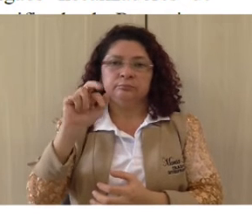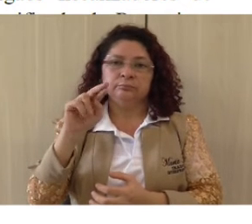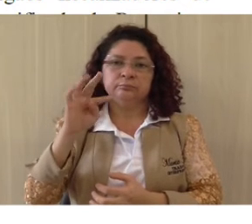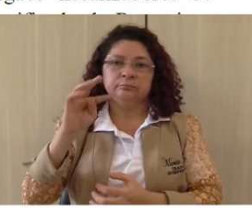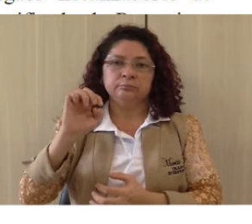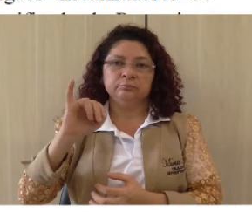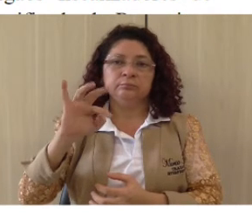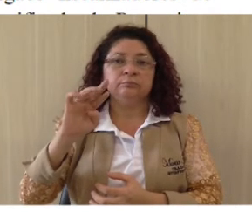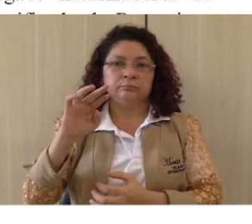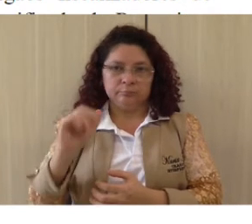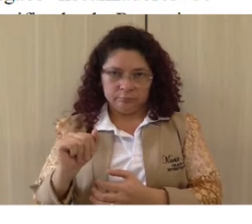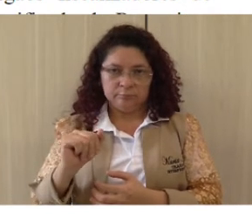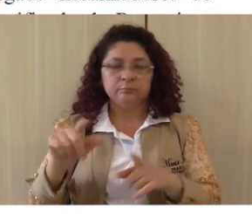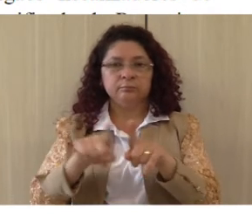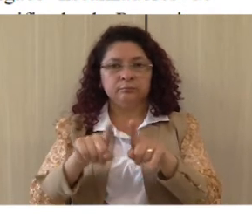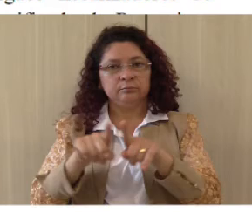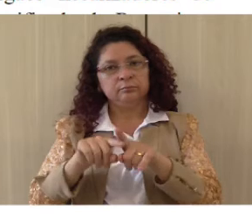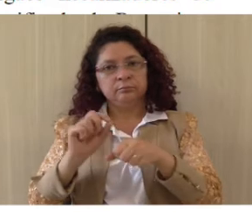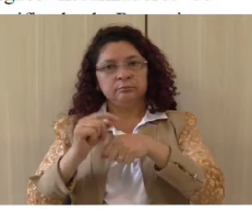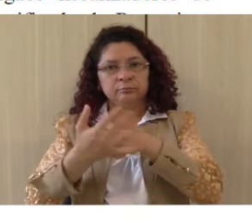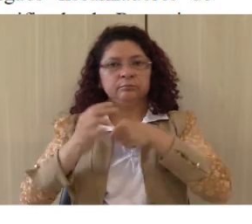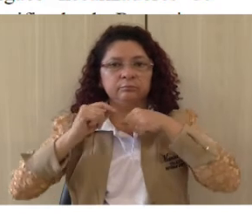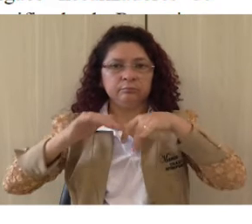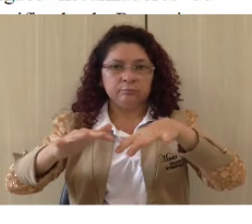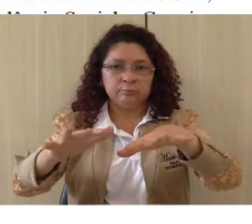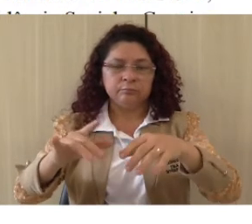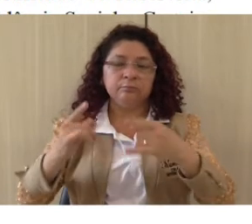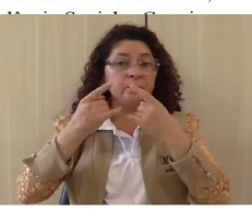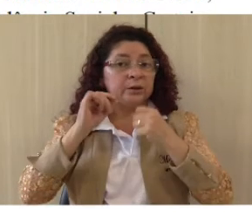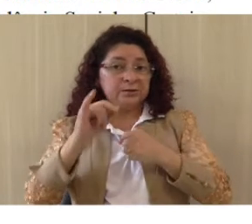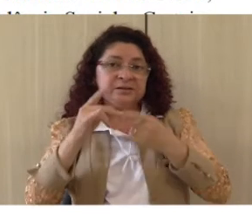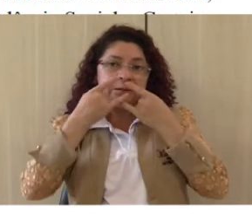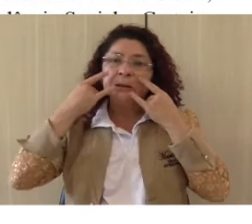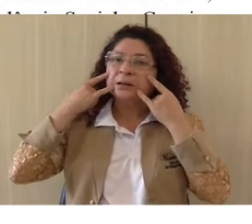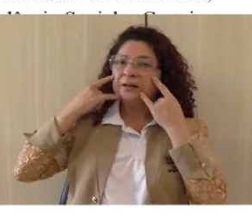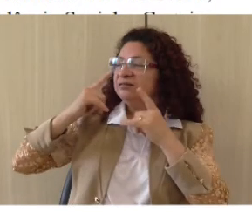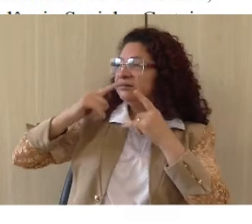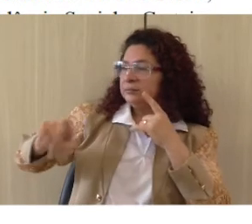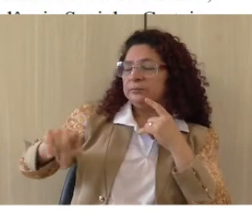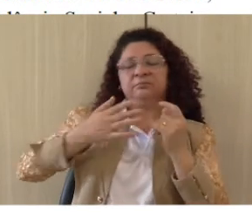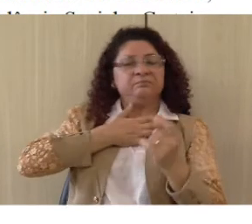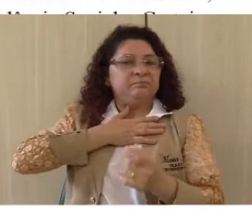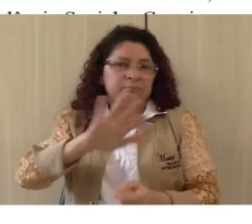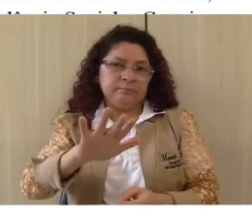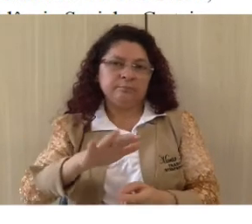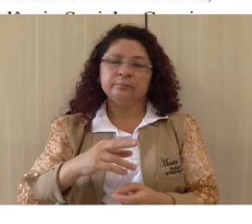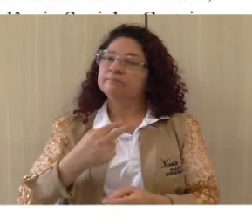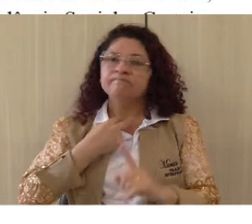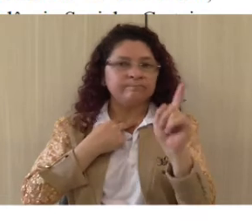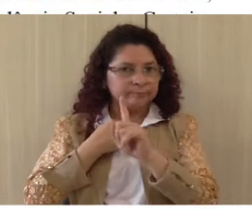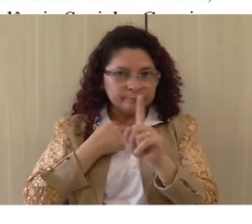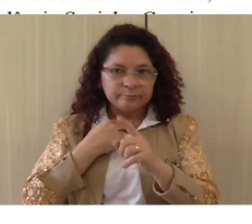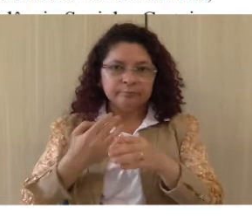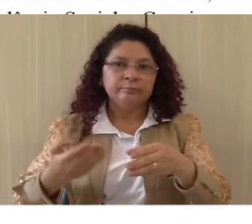o distanciamento social no interior da instituição. Quem se recusar a cumprir ou descumprir essa determinação não poderá